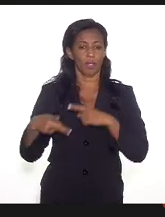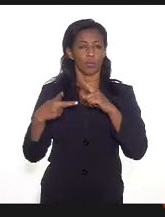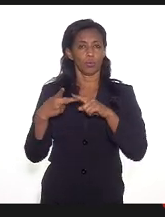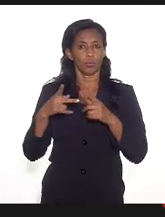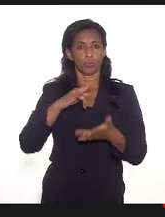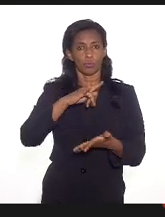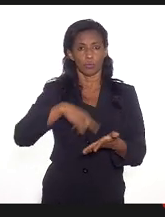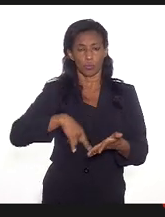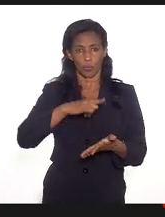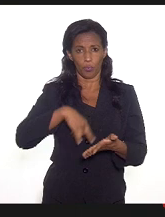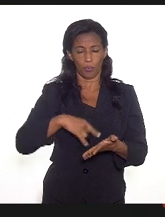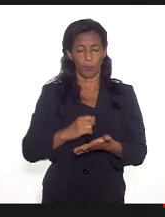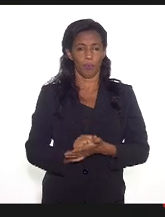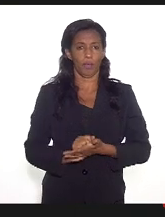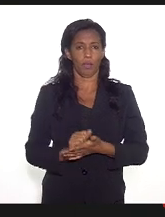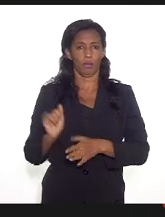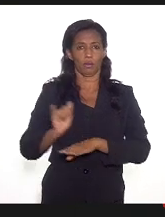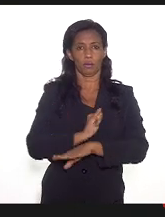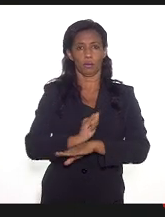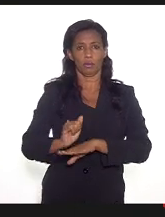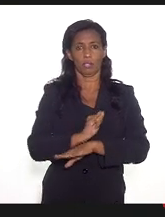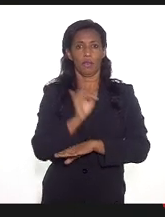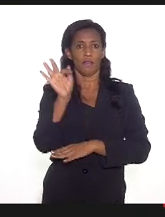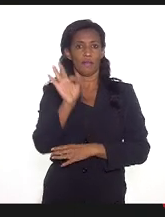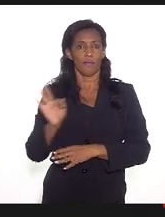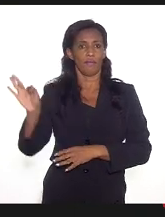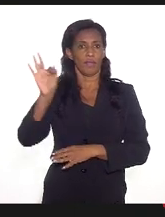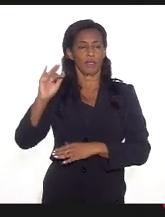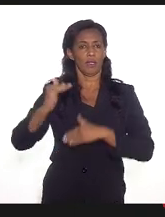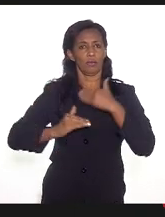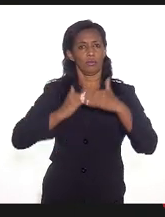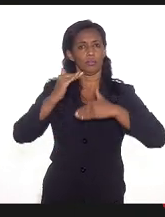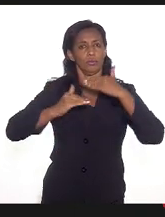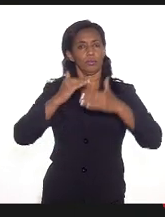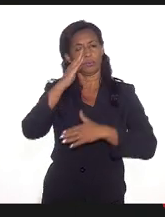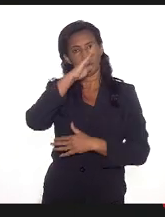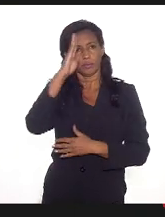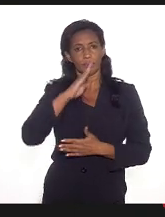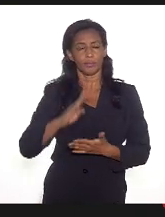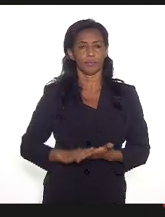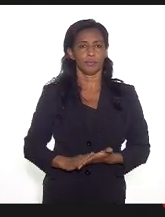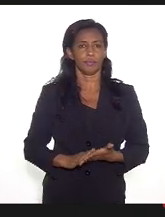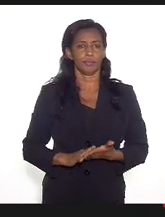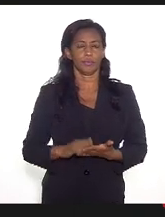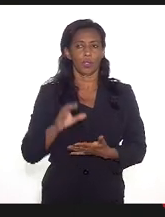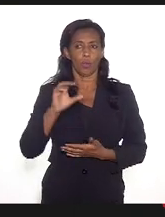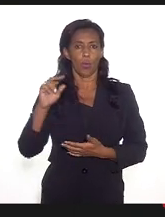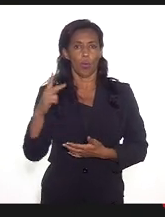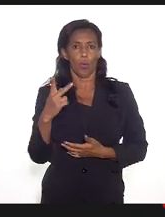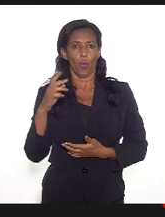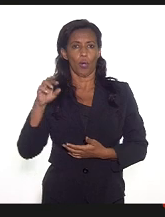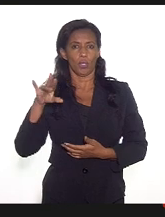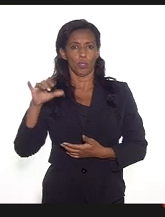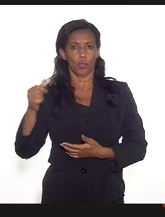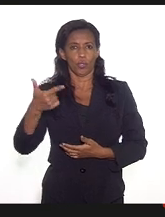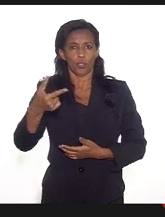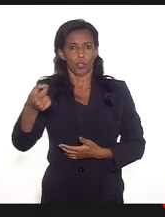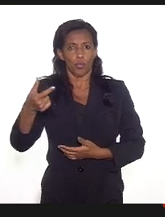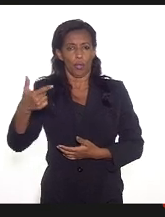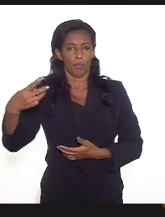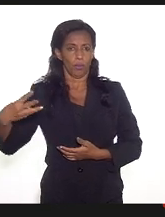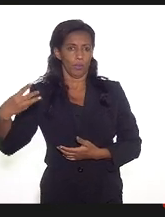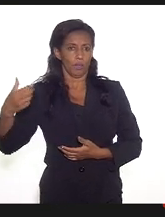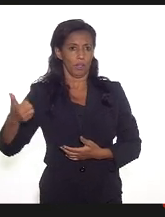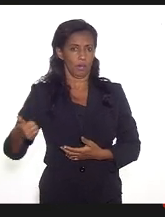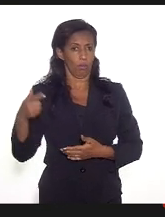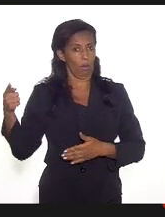documento é a Estratégia Federal de Desenvolvimento para o Brasil no horizonte de 2031.